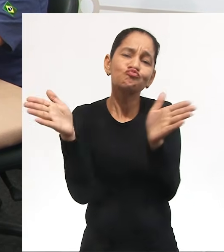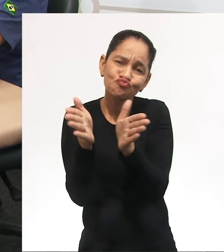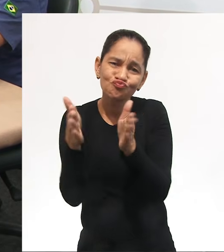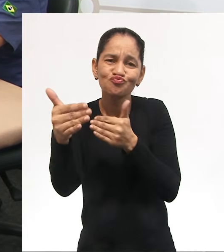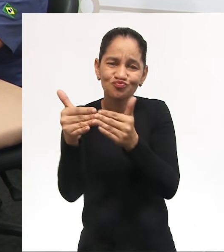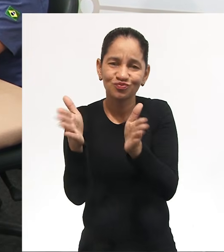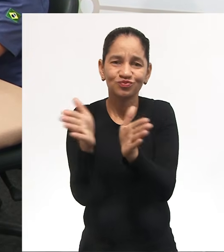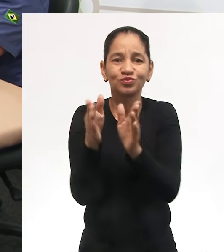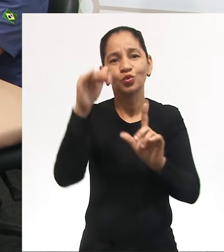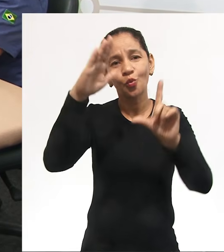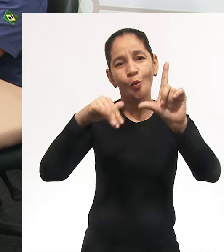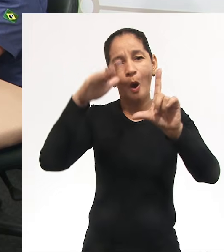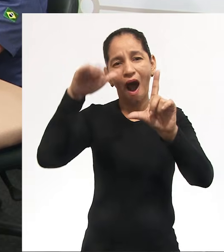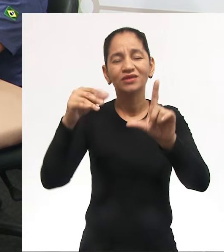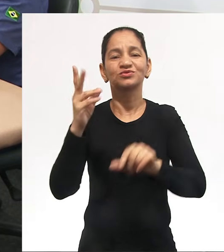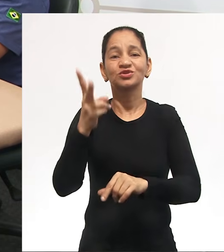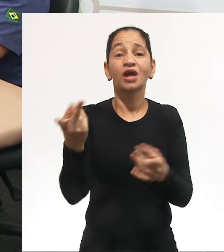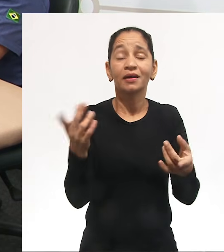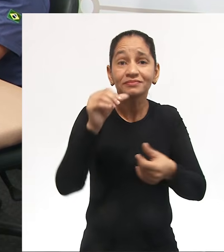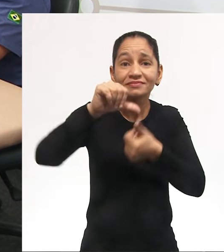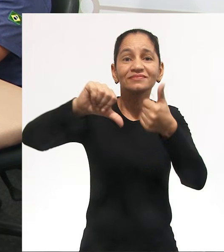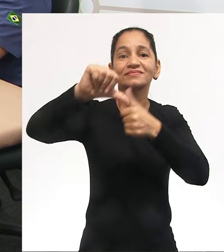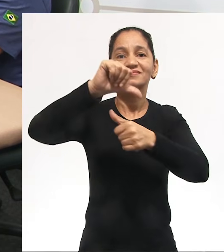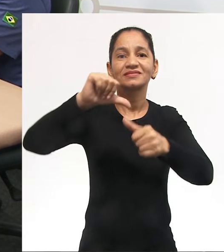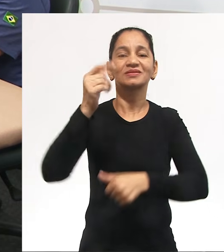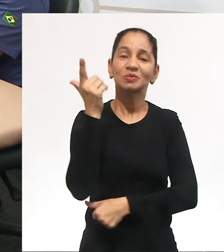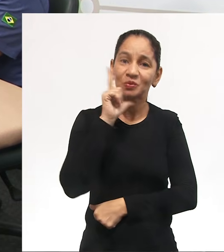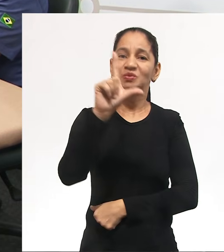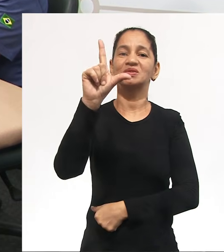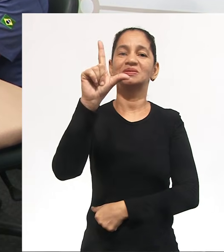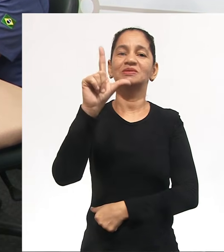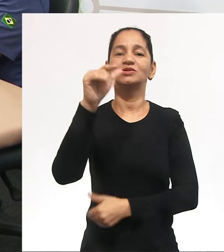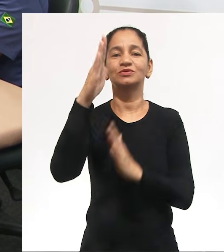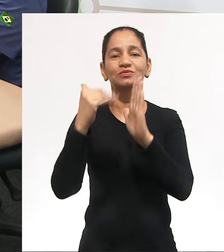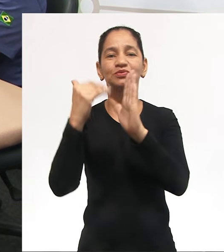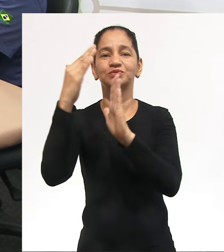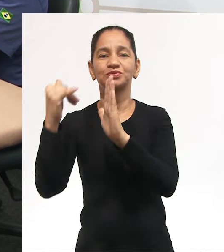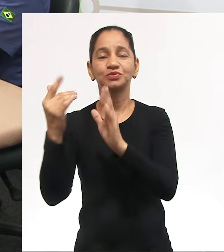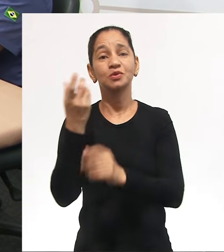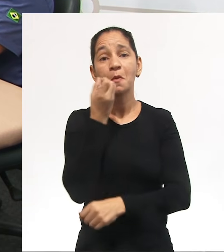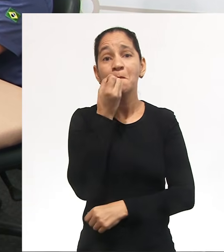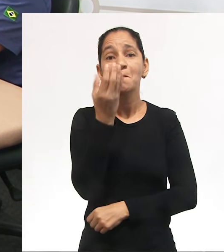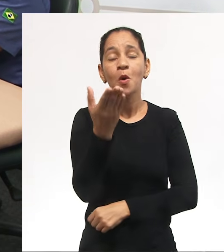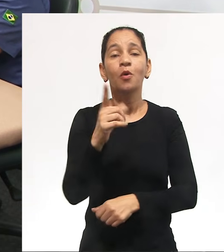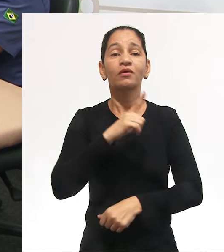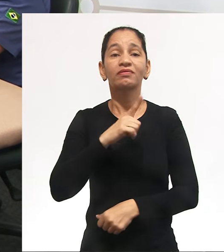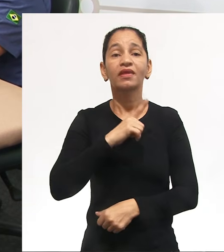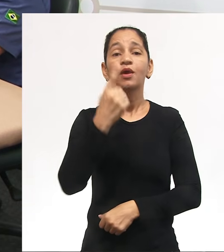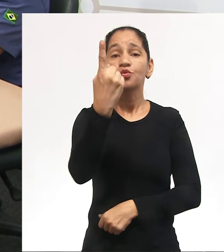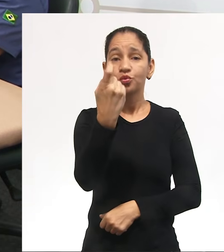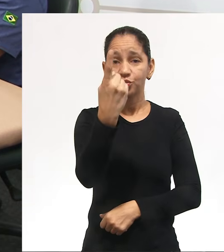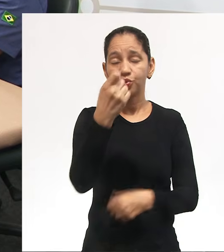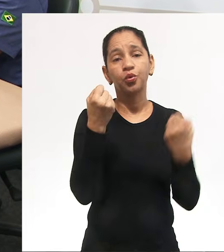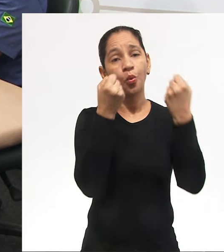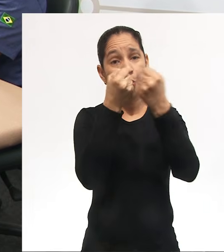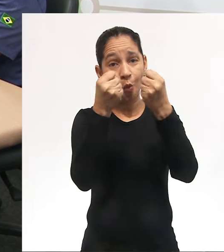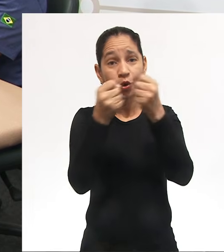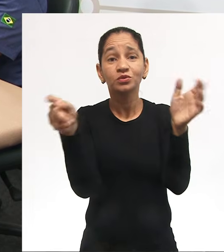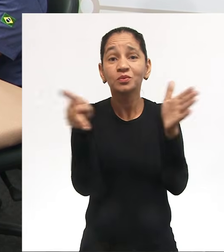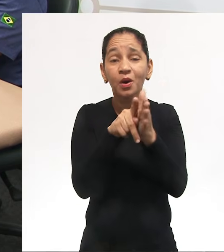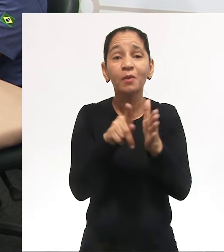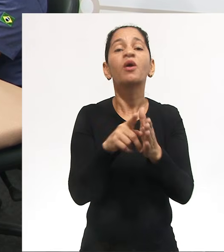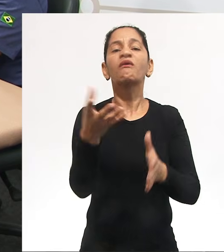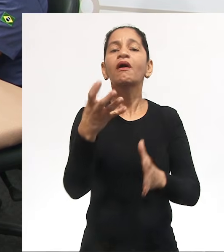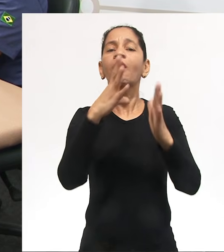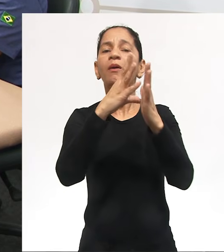de gramado, enfim. O estádio, né? É um mini estádio, né? Assim, um mini estádio. Então, ele fez